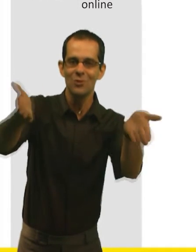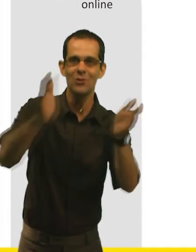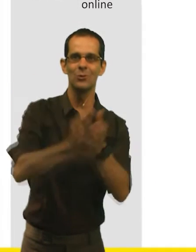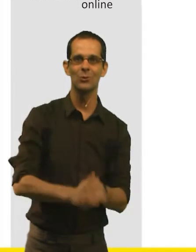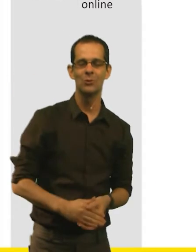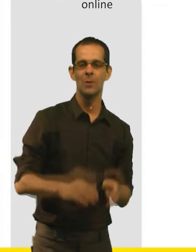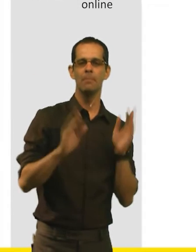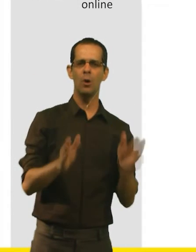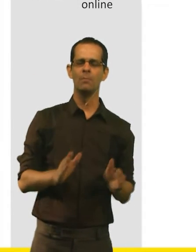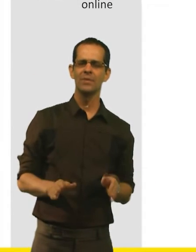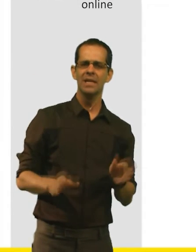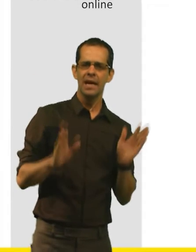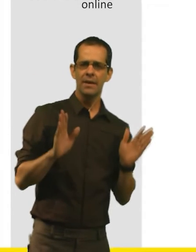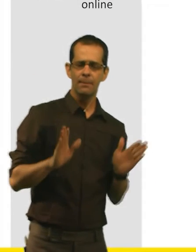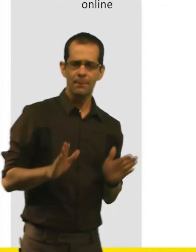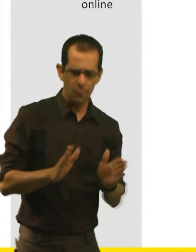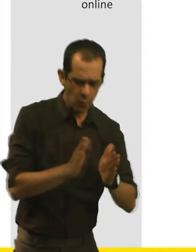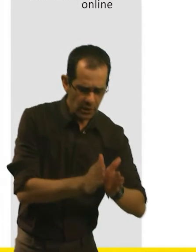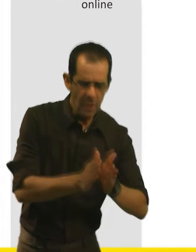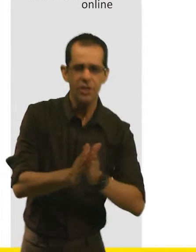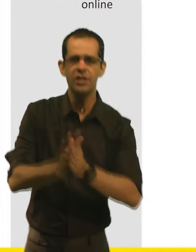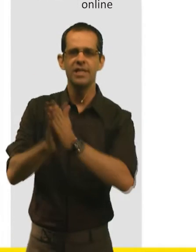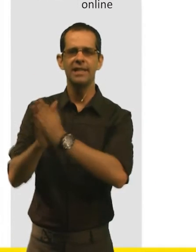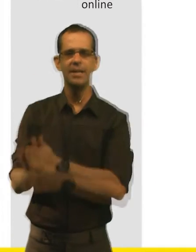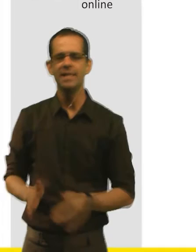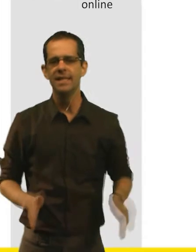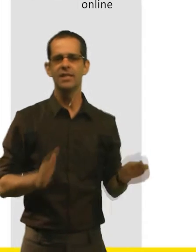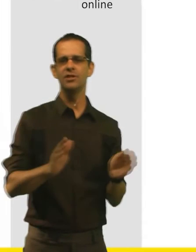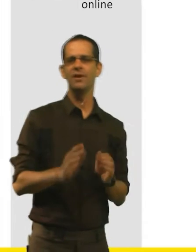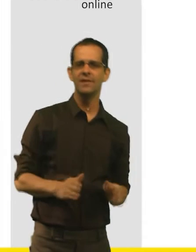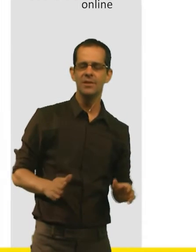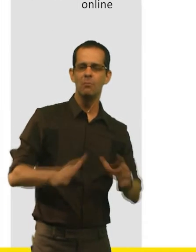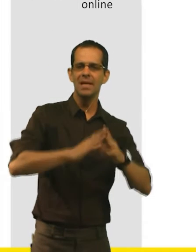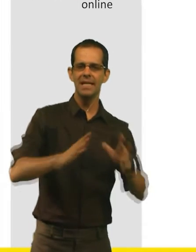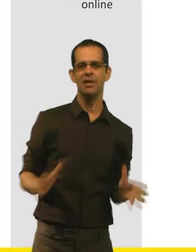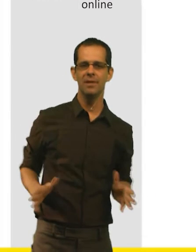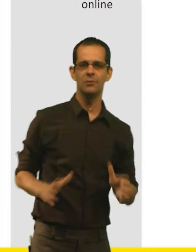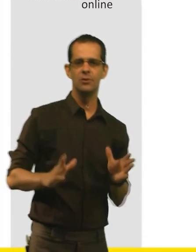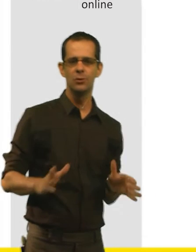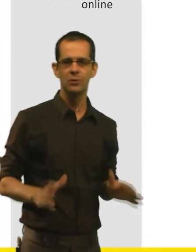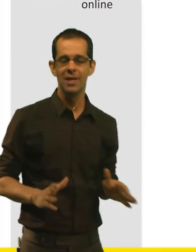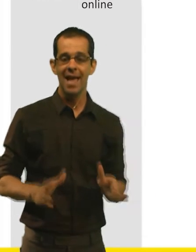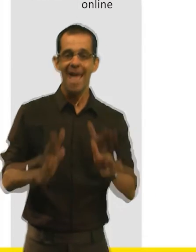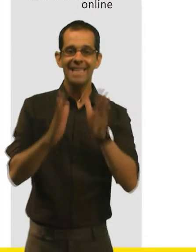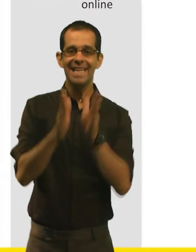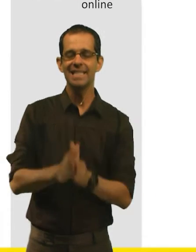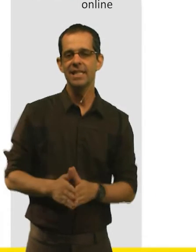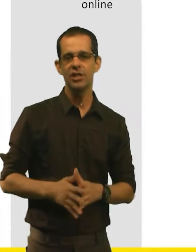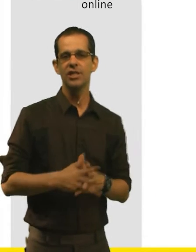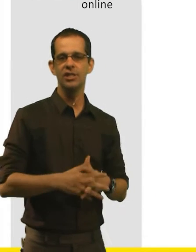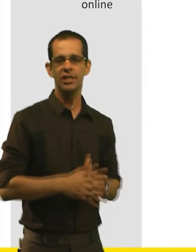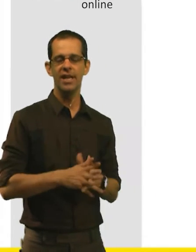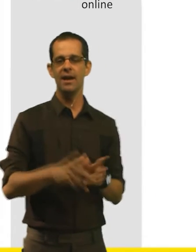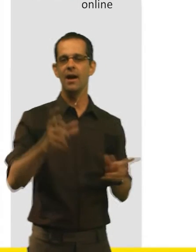organização de estudos. Bom, quando a gente determina que a gente vai fazer o planejamento de estudos, é